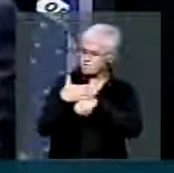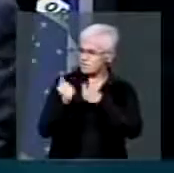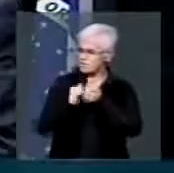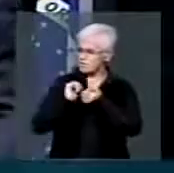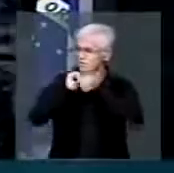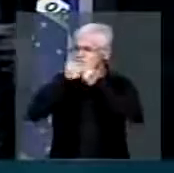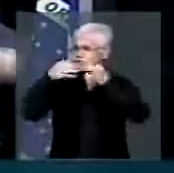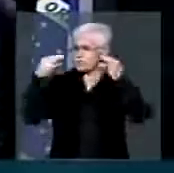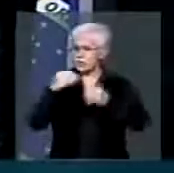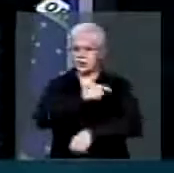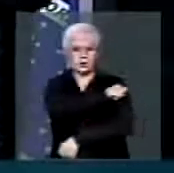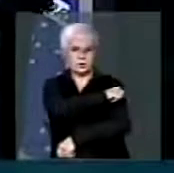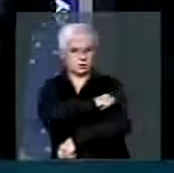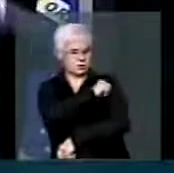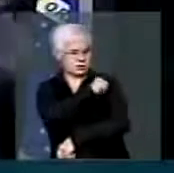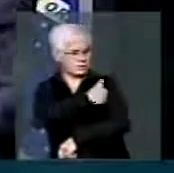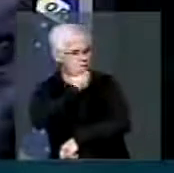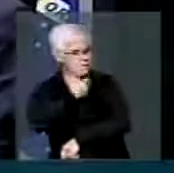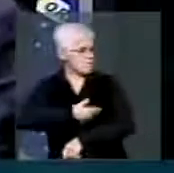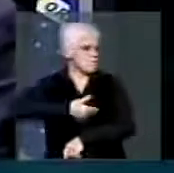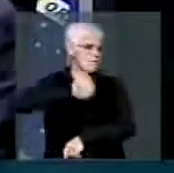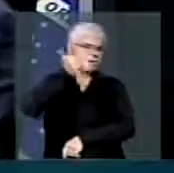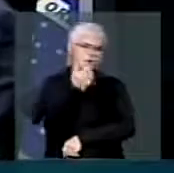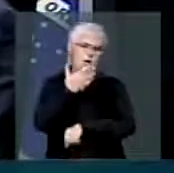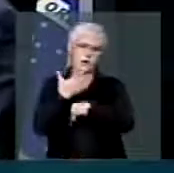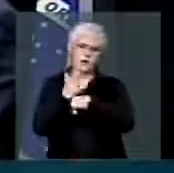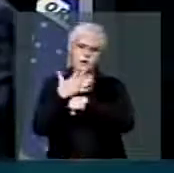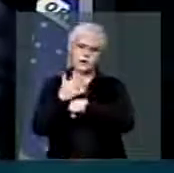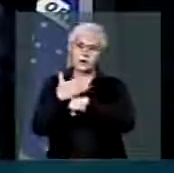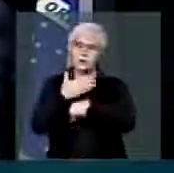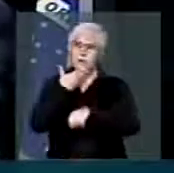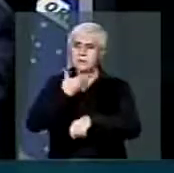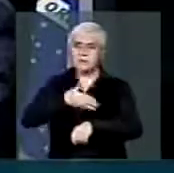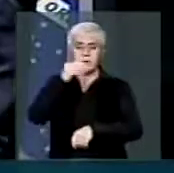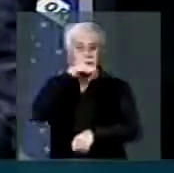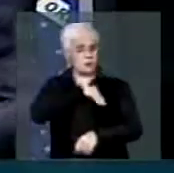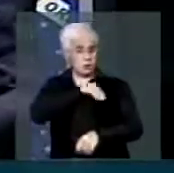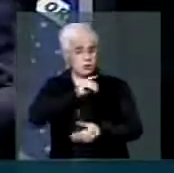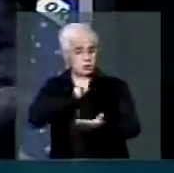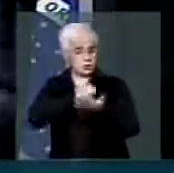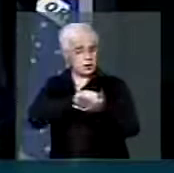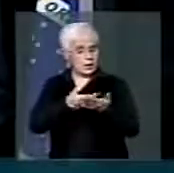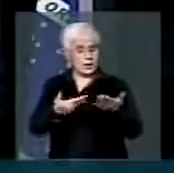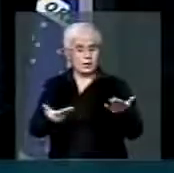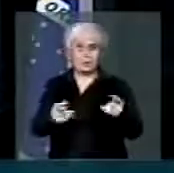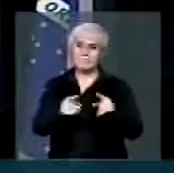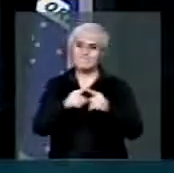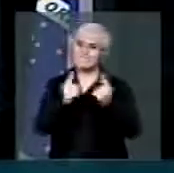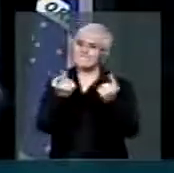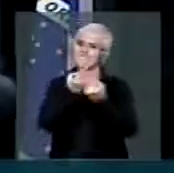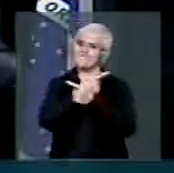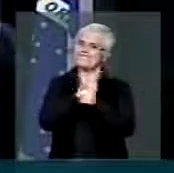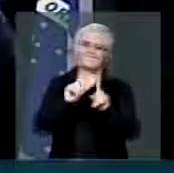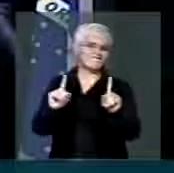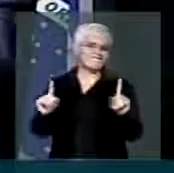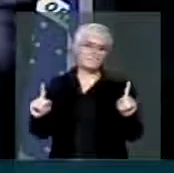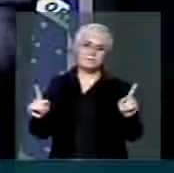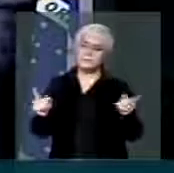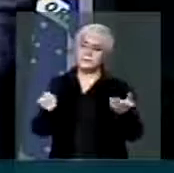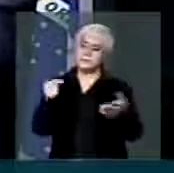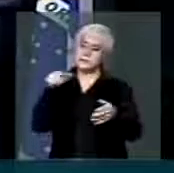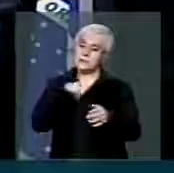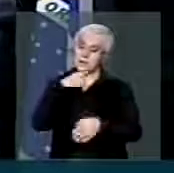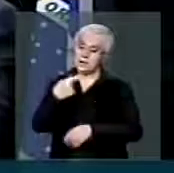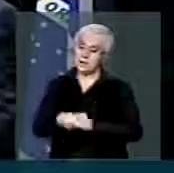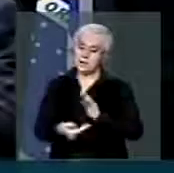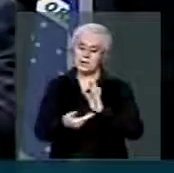nossos enfermeiros são os mais preparados, os mais bem pagos. Mas infelizmente está emperrado